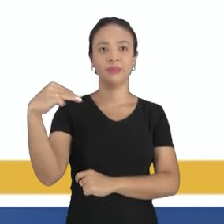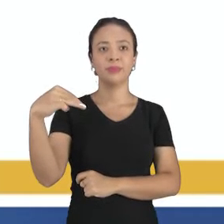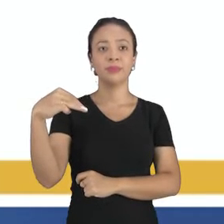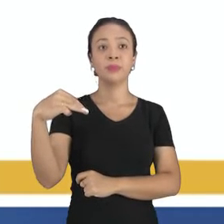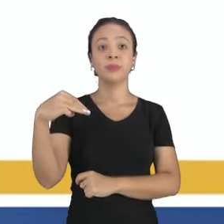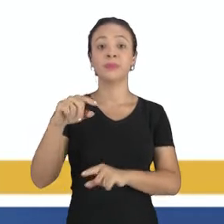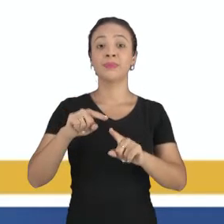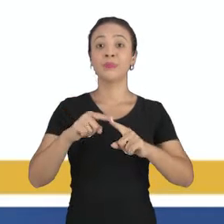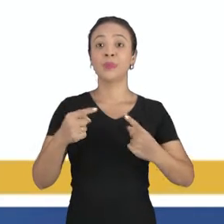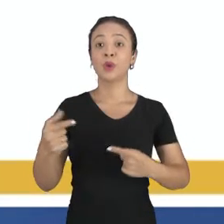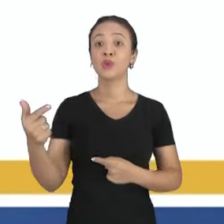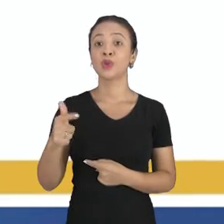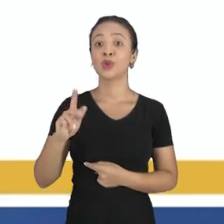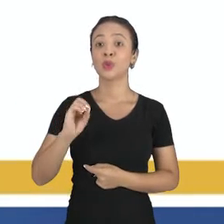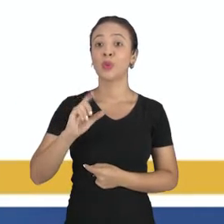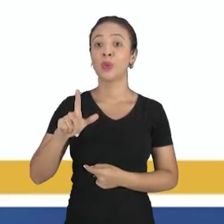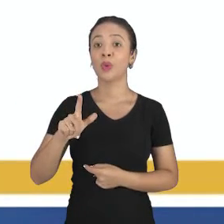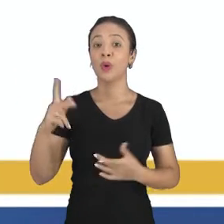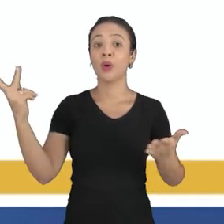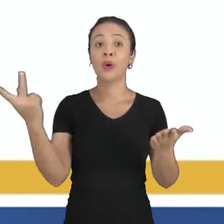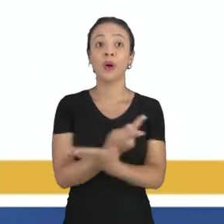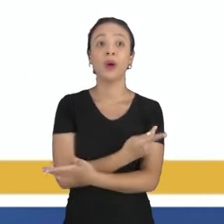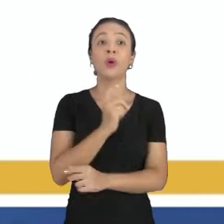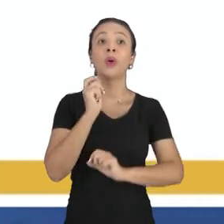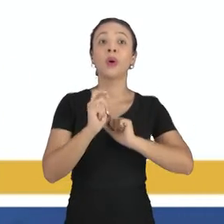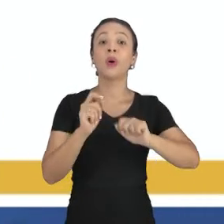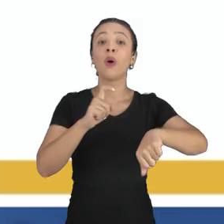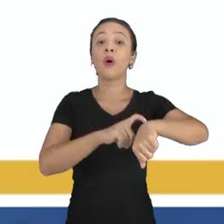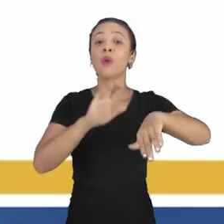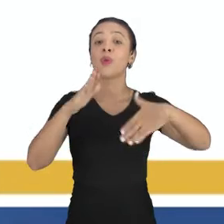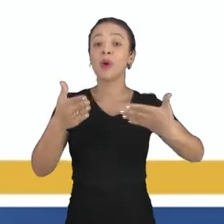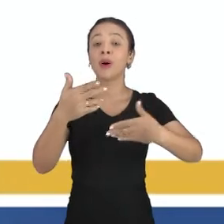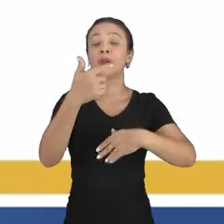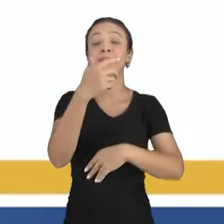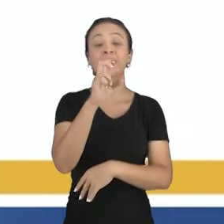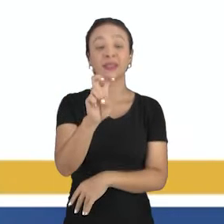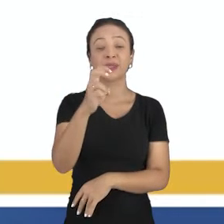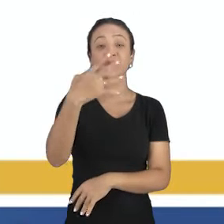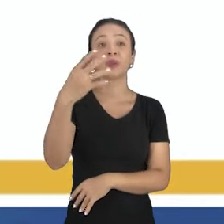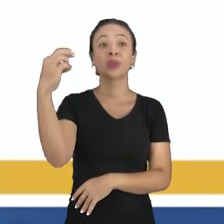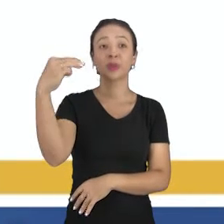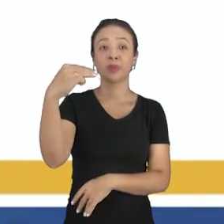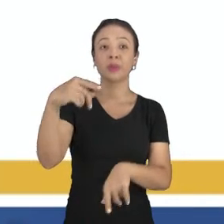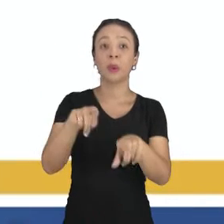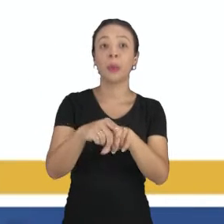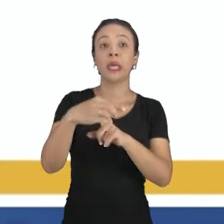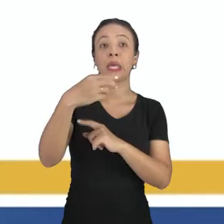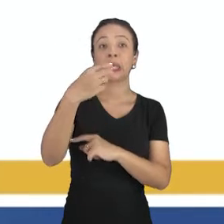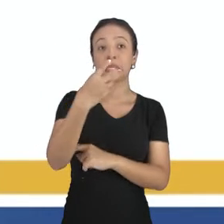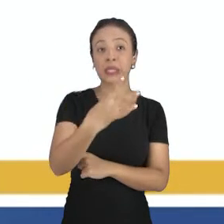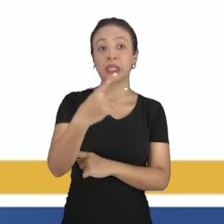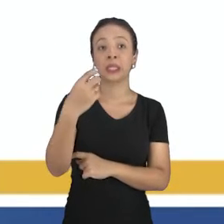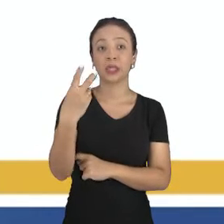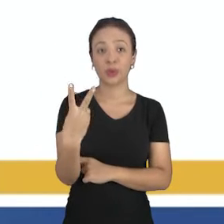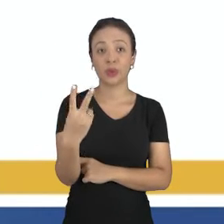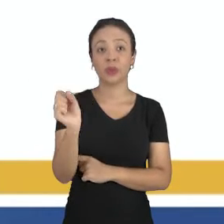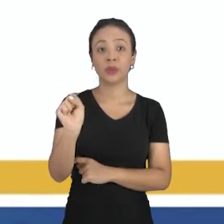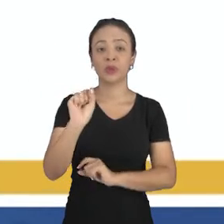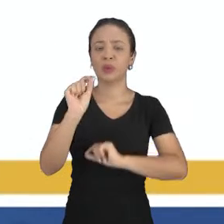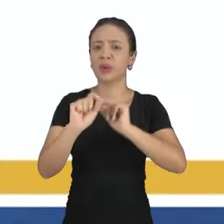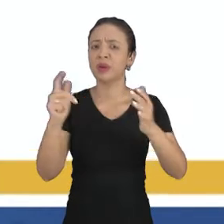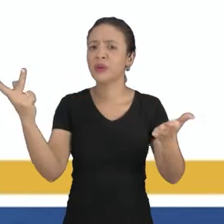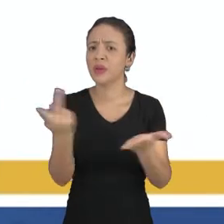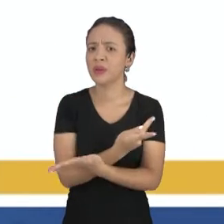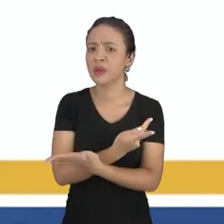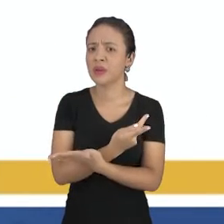só que o segundo gol aconteceu aos 54 minutos e 32 segundos o que é que eu